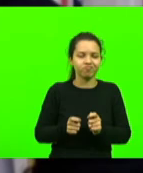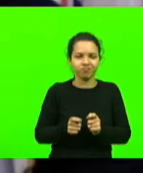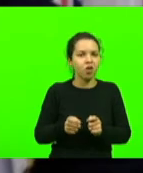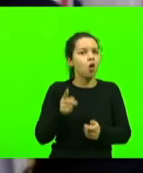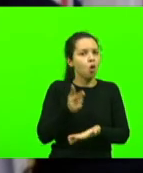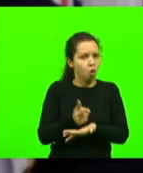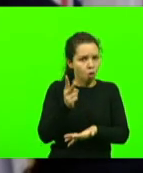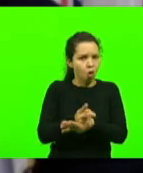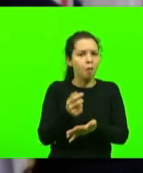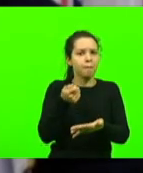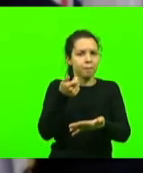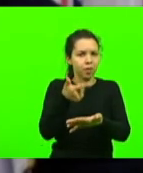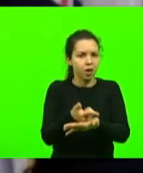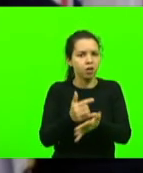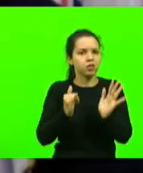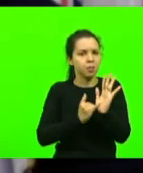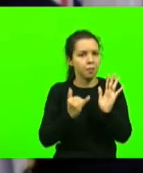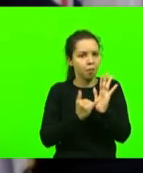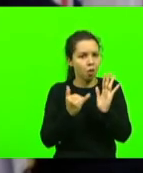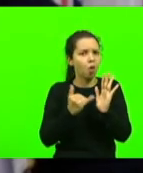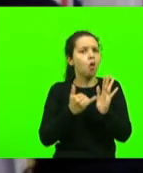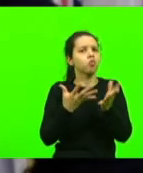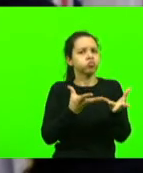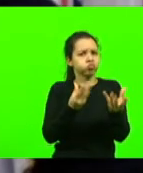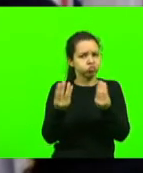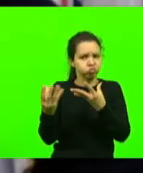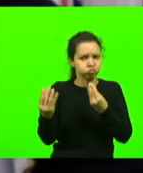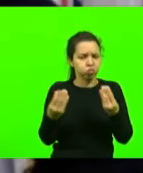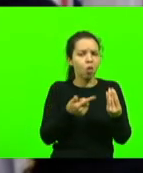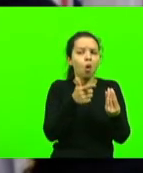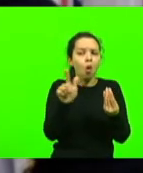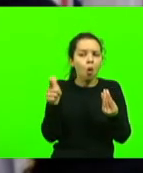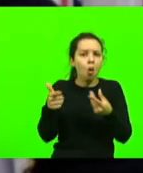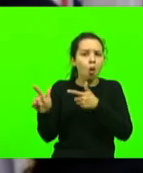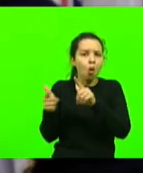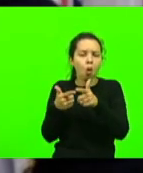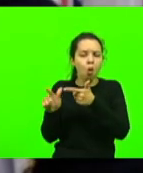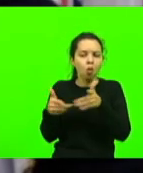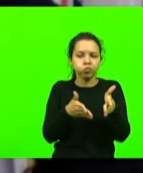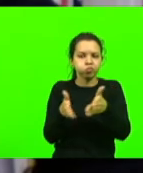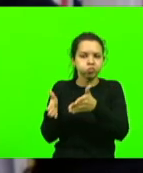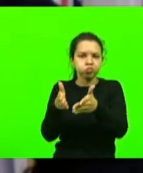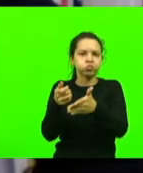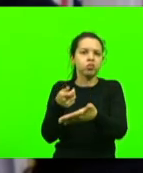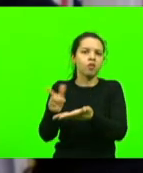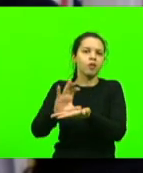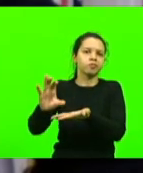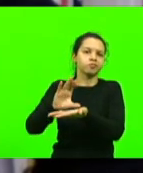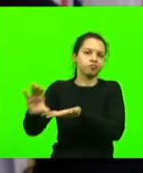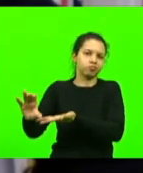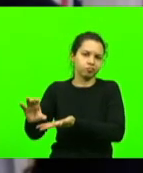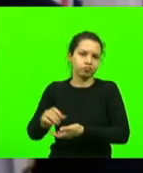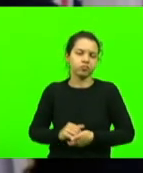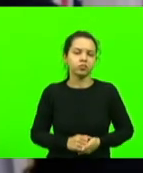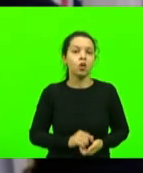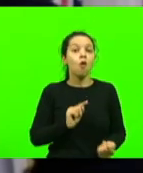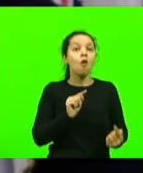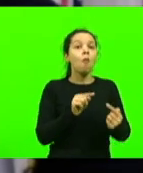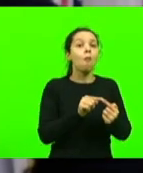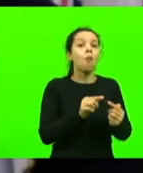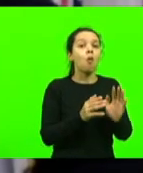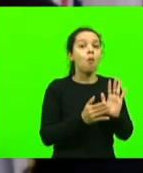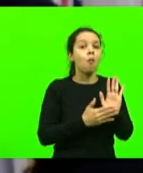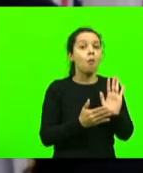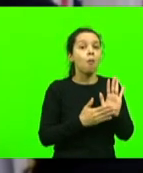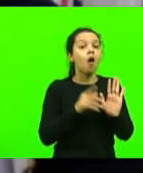pagando muitos impostos que serão Gramados para outros filhos o terceiro. O foco da proposta é